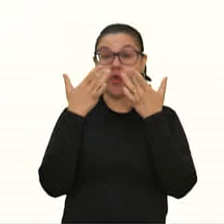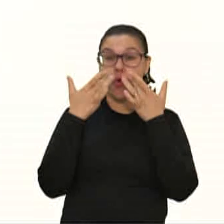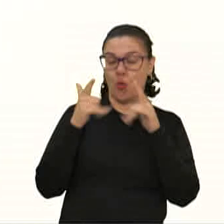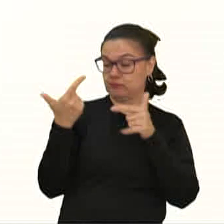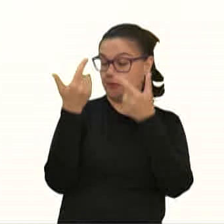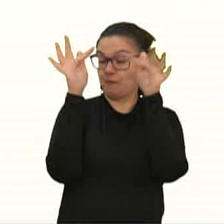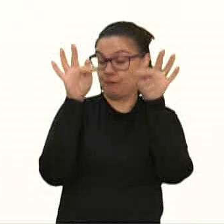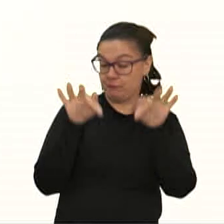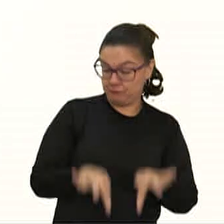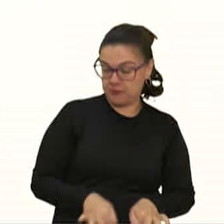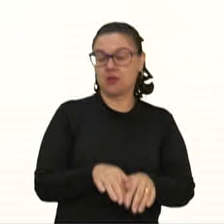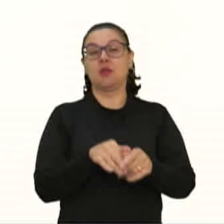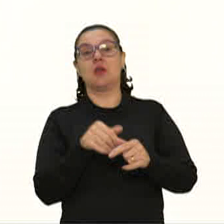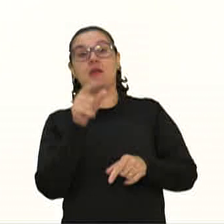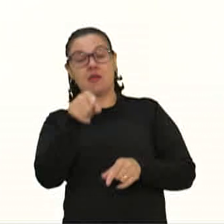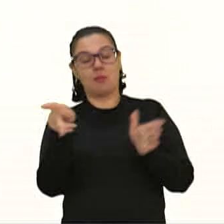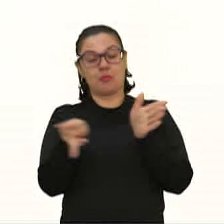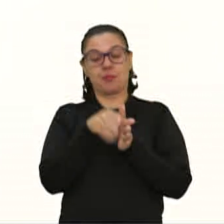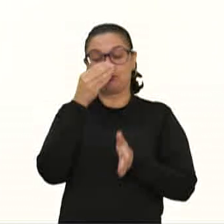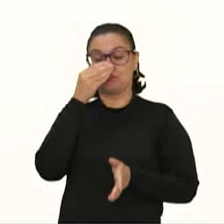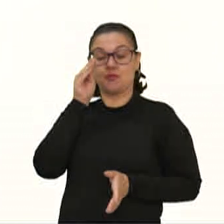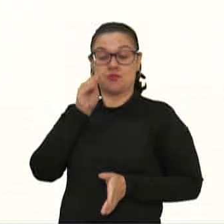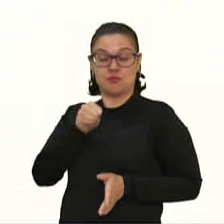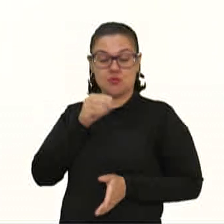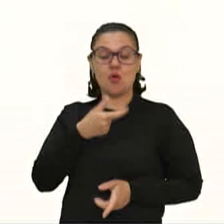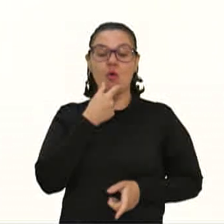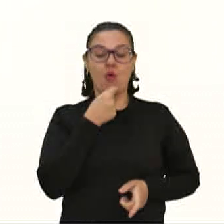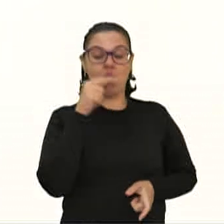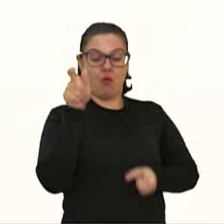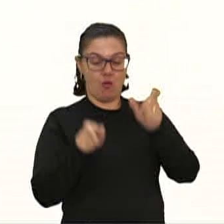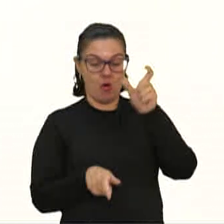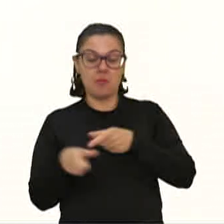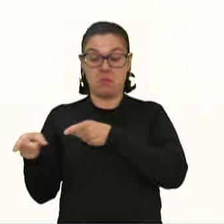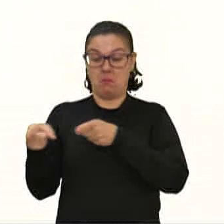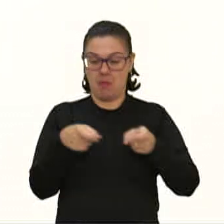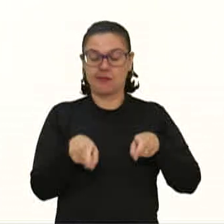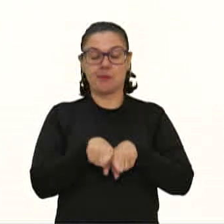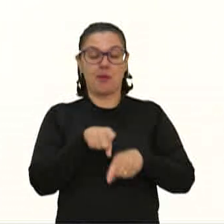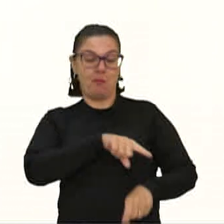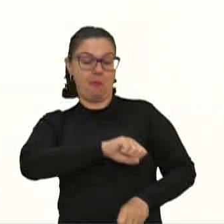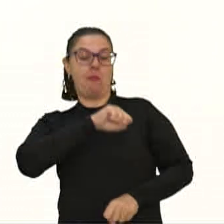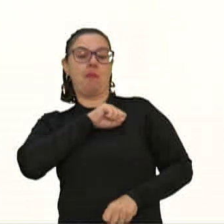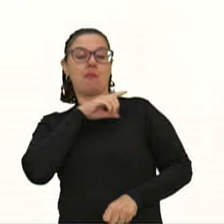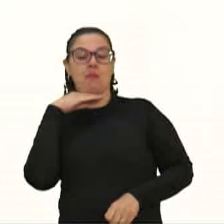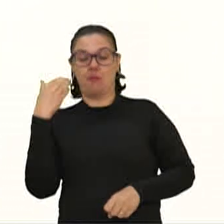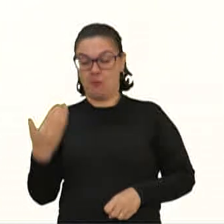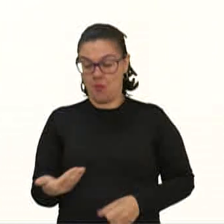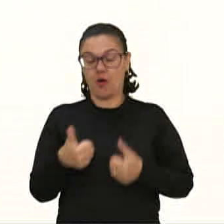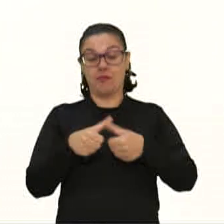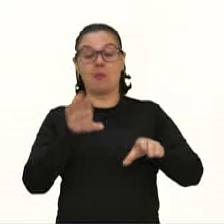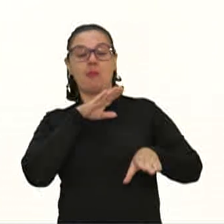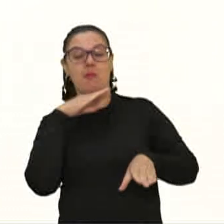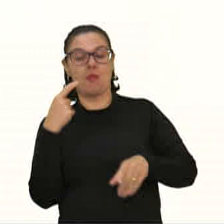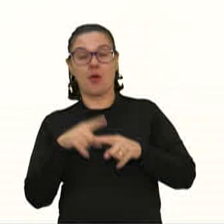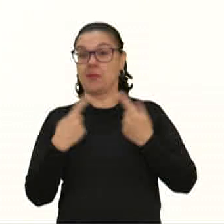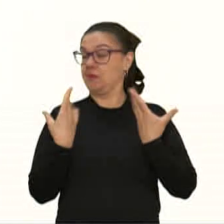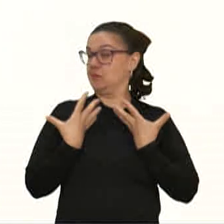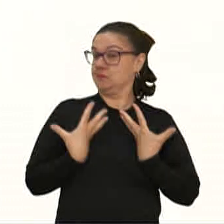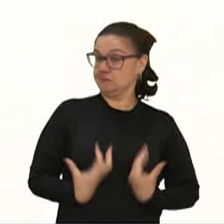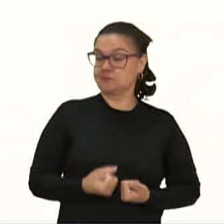sem cura e por ela subjugados, os homens matam-se e morrem, ficam mortos, mas não